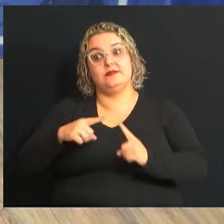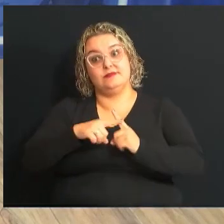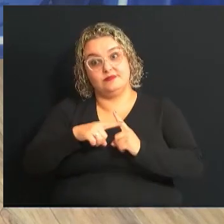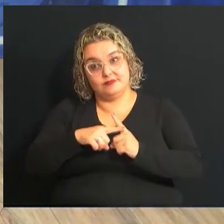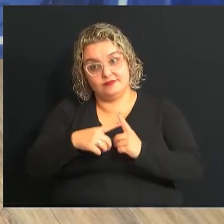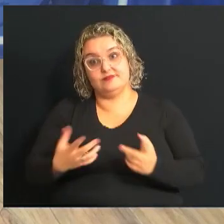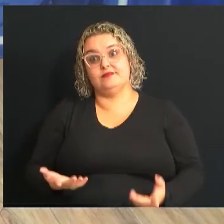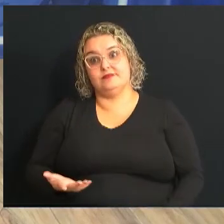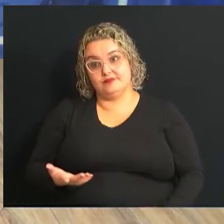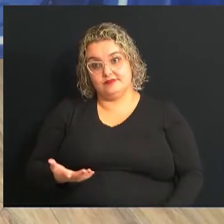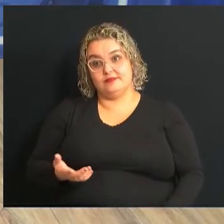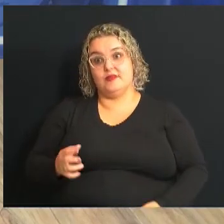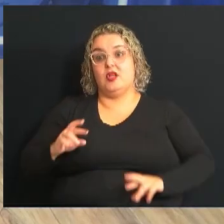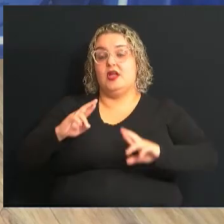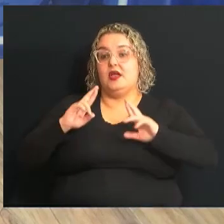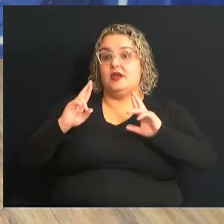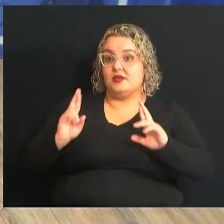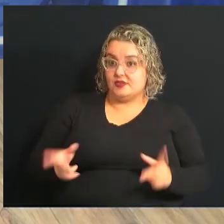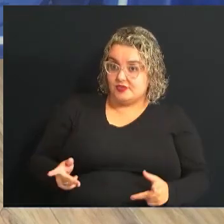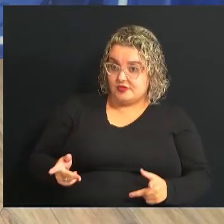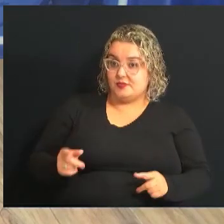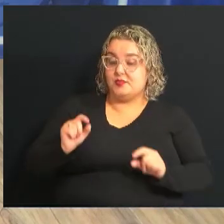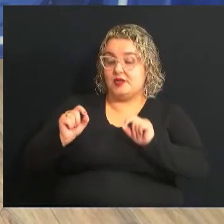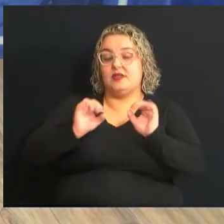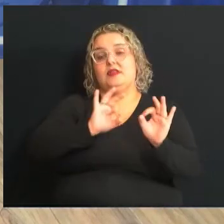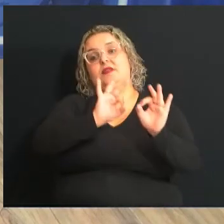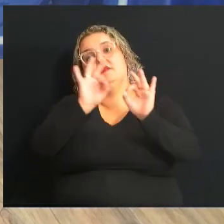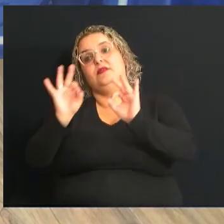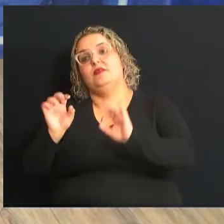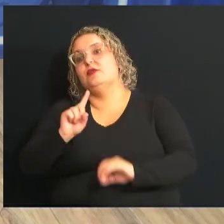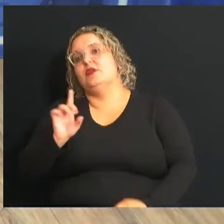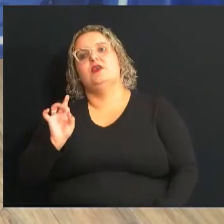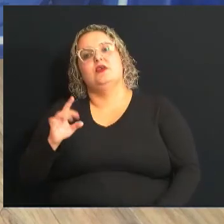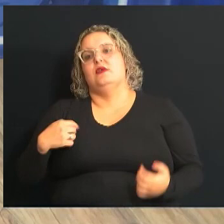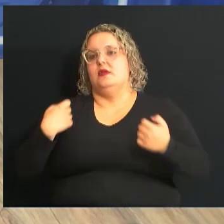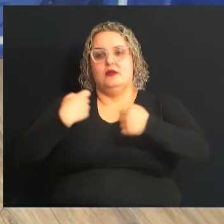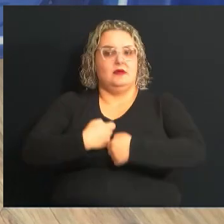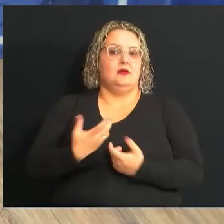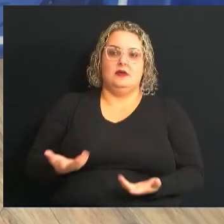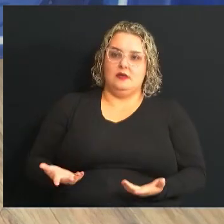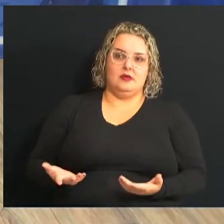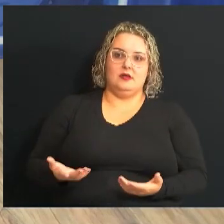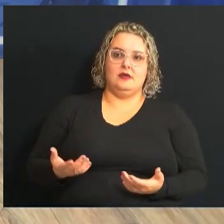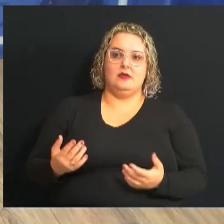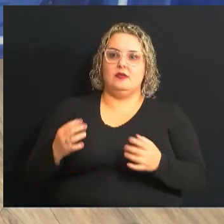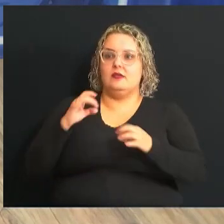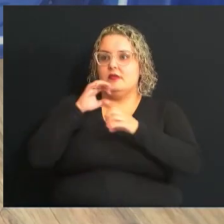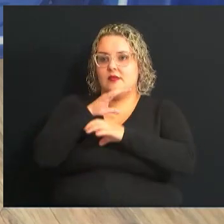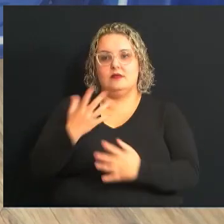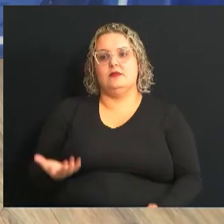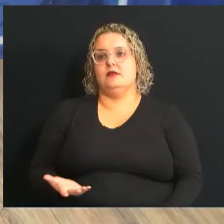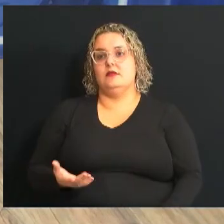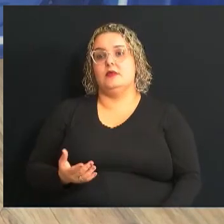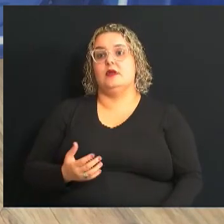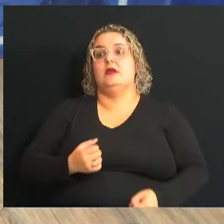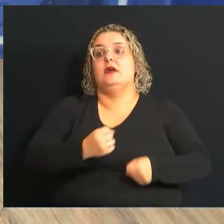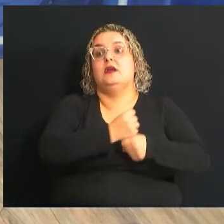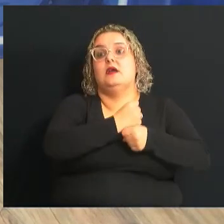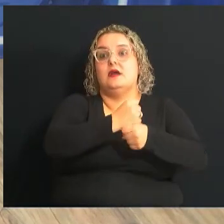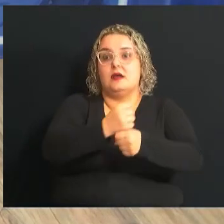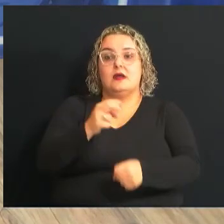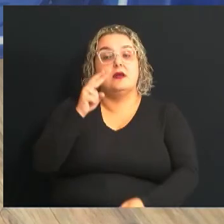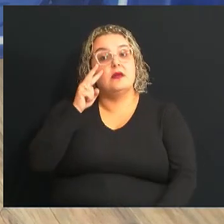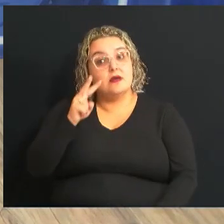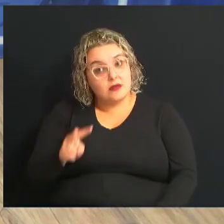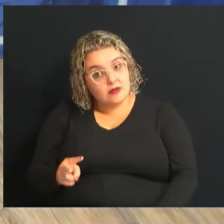Então, a diferença para quem está nos acompanhando não é só colocar um casaco, eu vou ficar quentinho. Durante muito tempo você vai ver se é